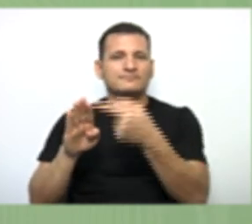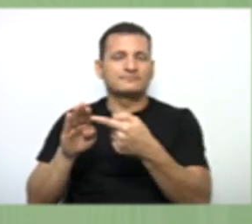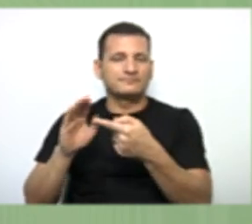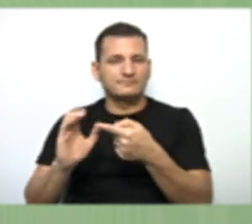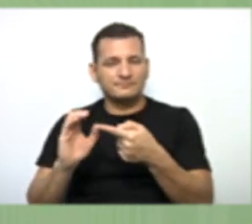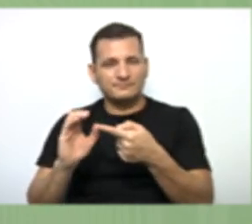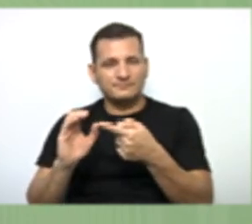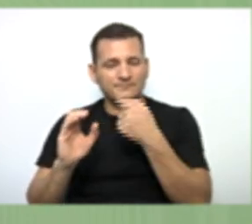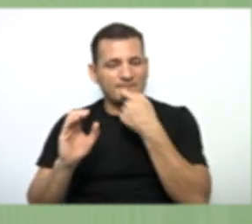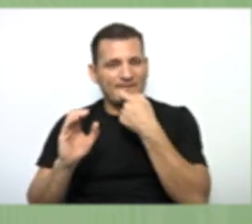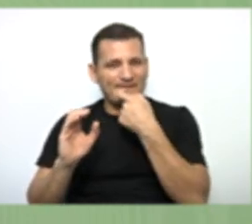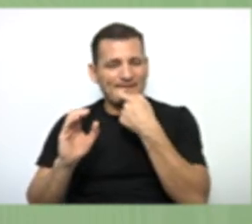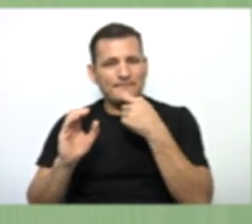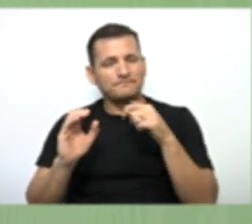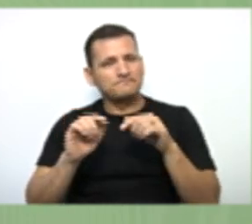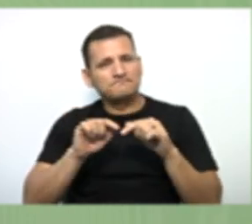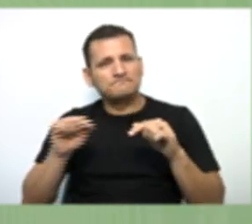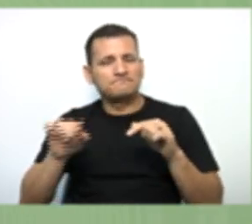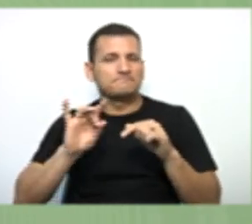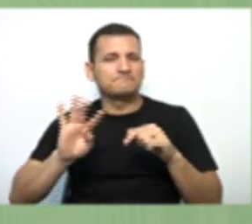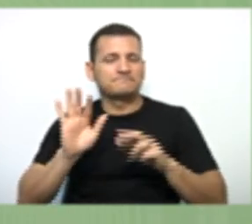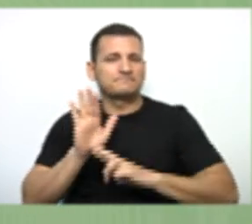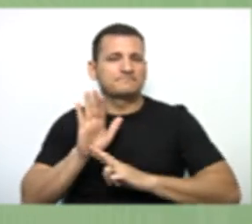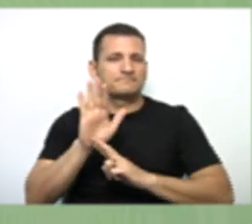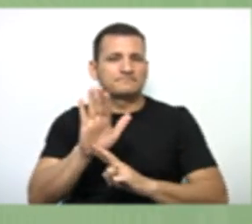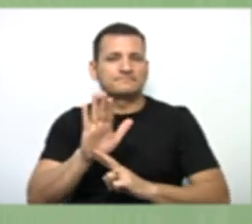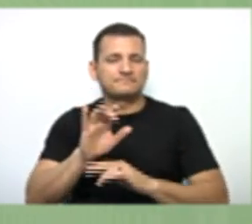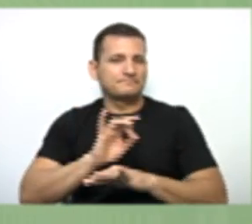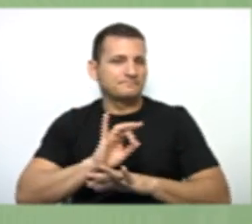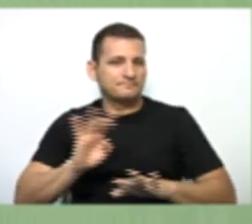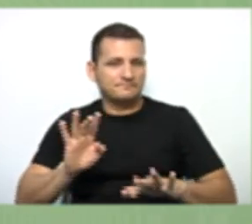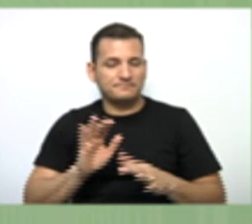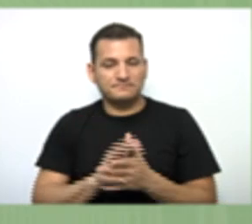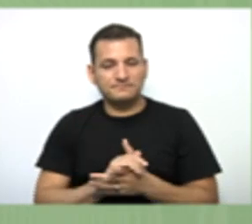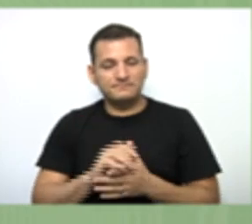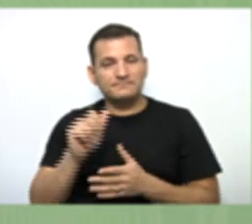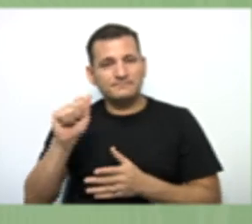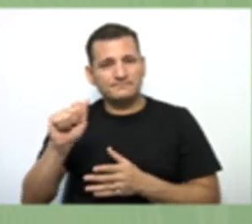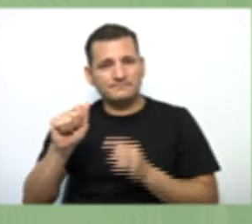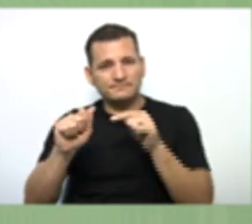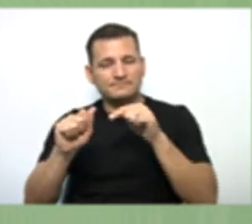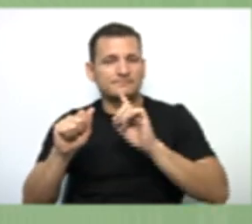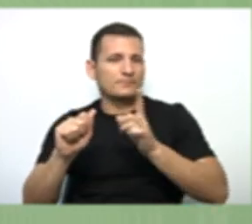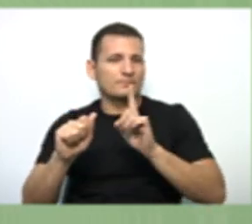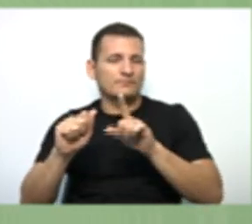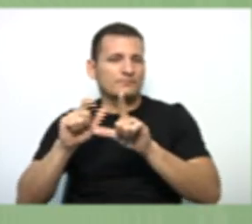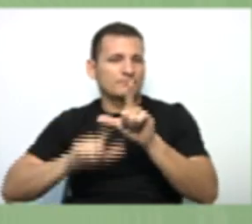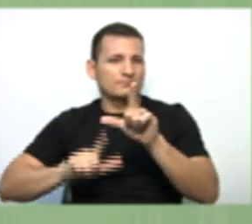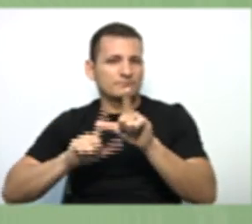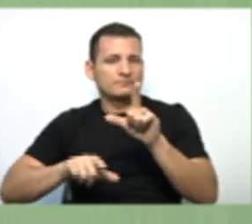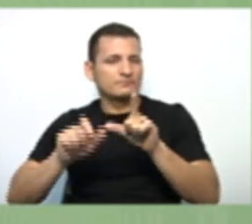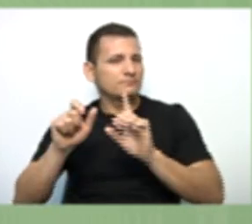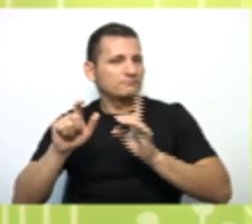C. Isso é apenas uma representação. E A, gente, nesse caso, não é uma letra, é um